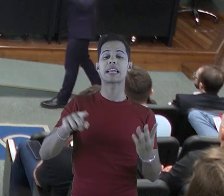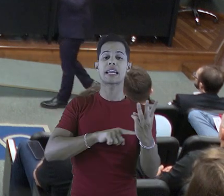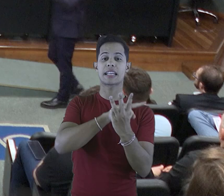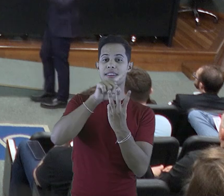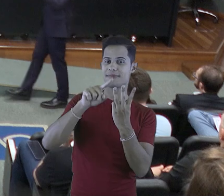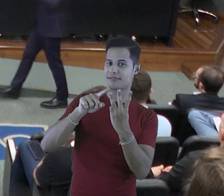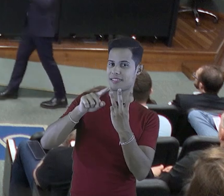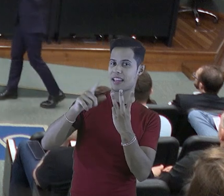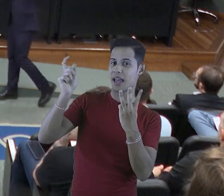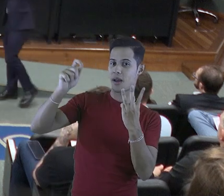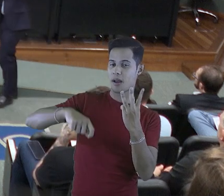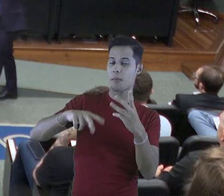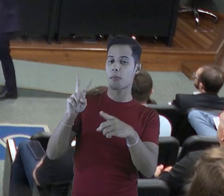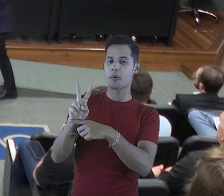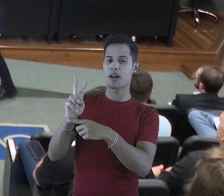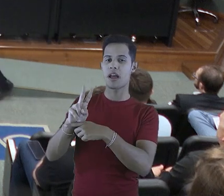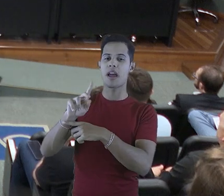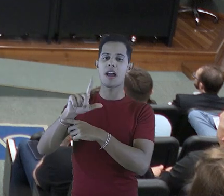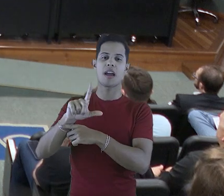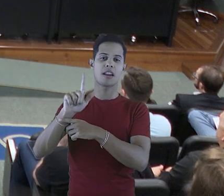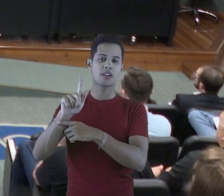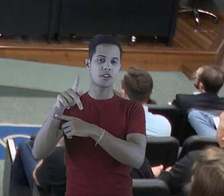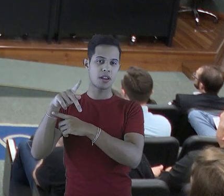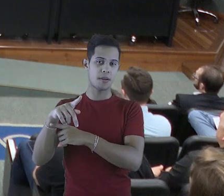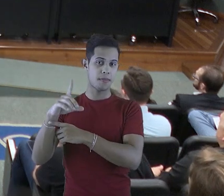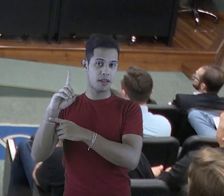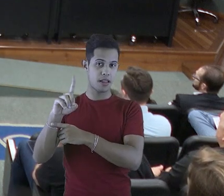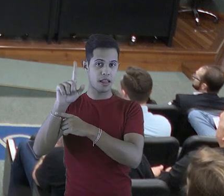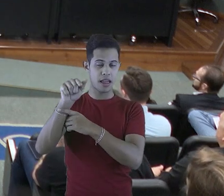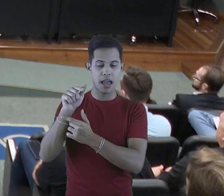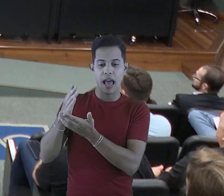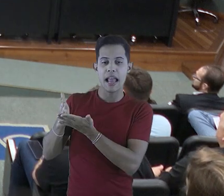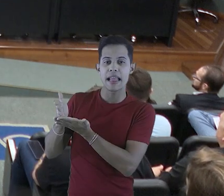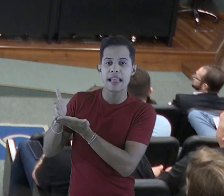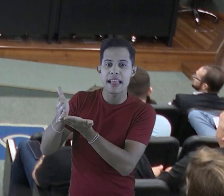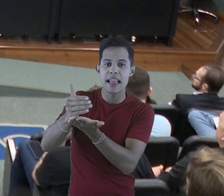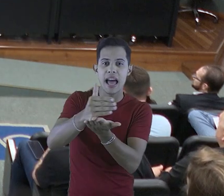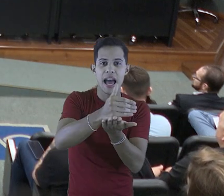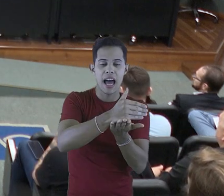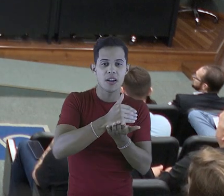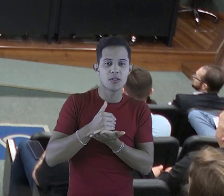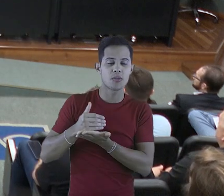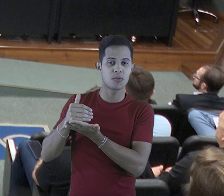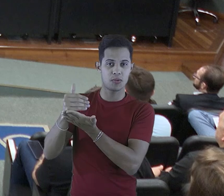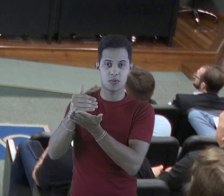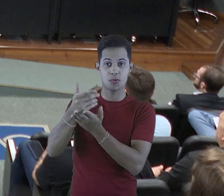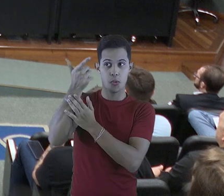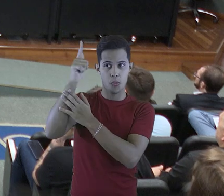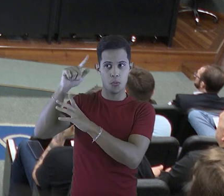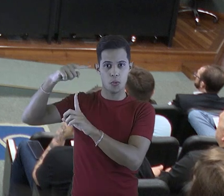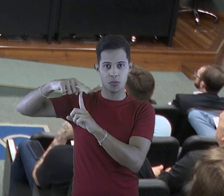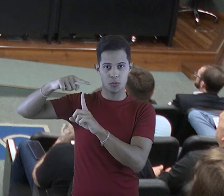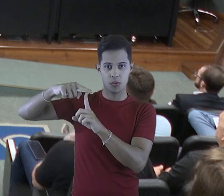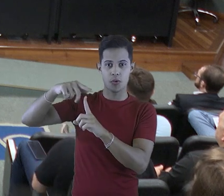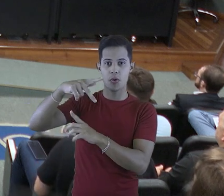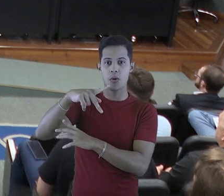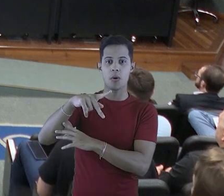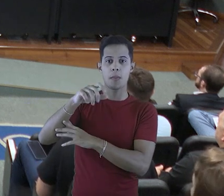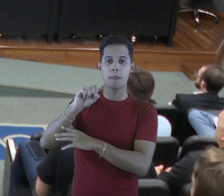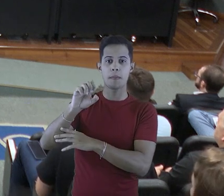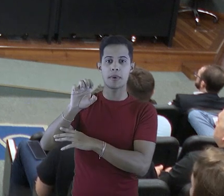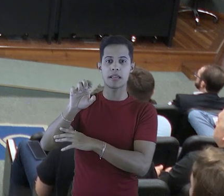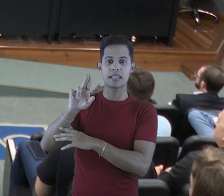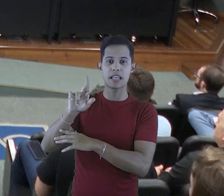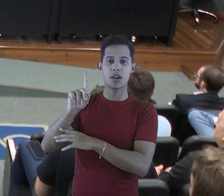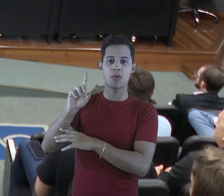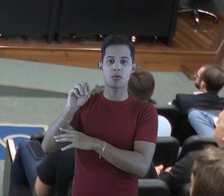é protegida pela LGPD, e que vocês conhecem bastante, mas vocês não sabem. Que são os dados pseudo-anonimizados. Os dados pseudo